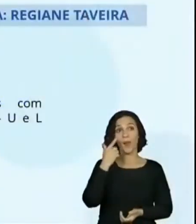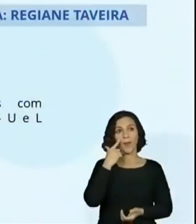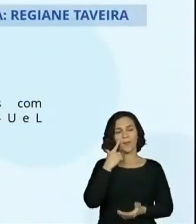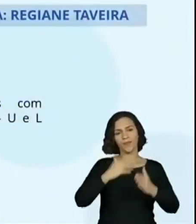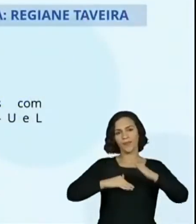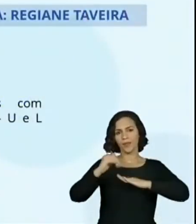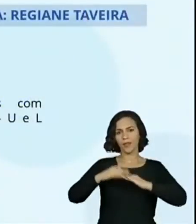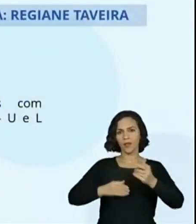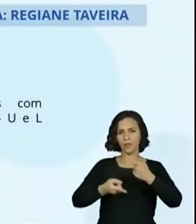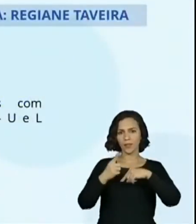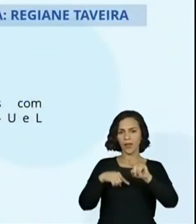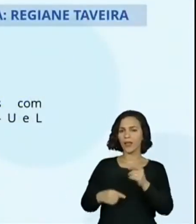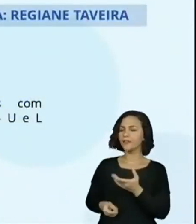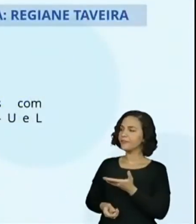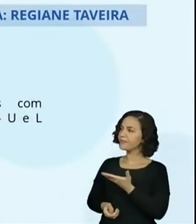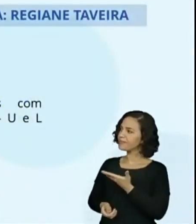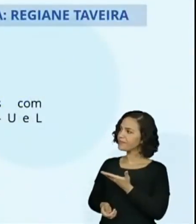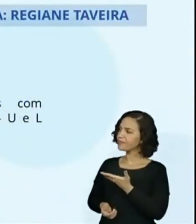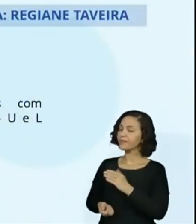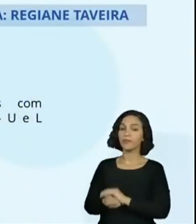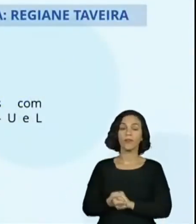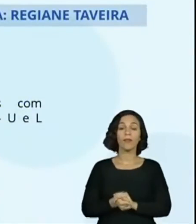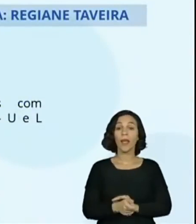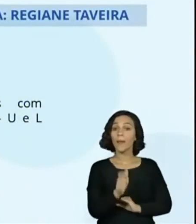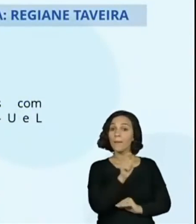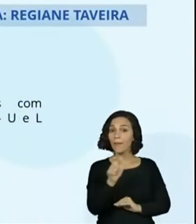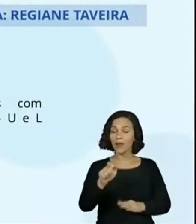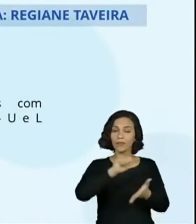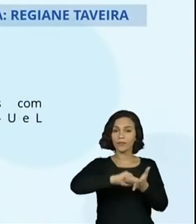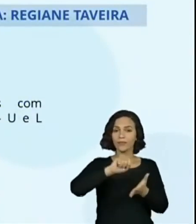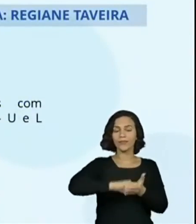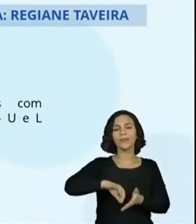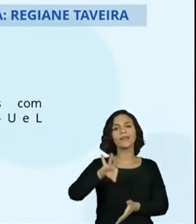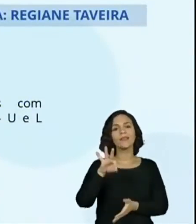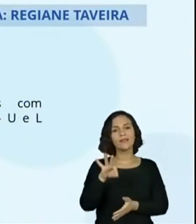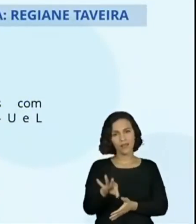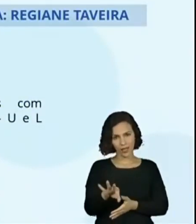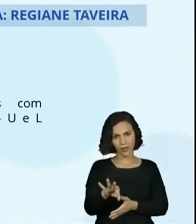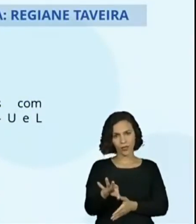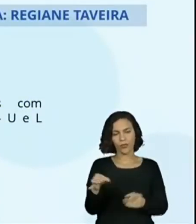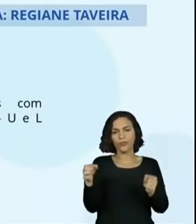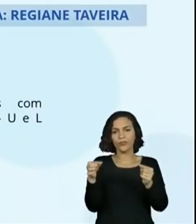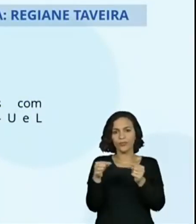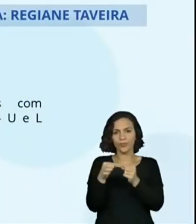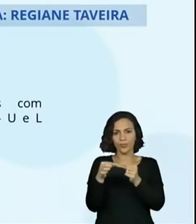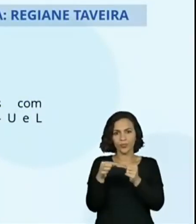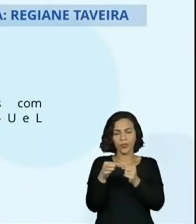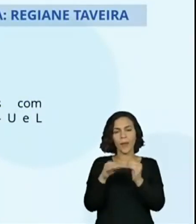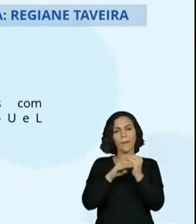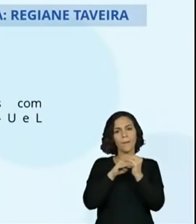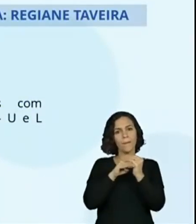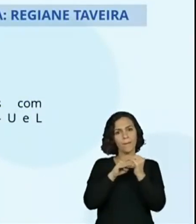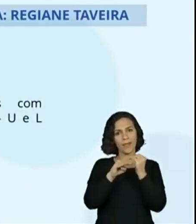né? Grafar corretamente palavras que, né, com correspondências regulares,